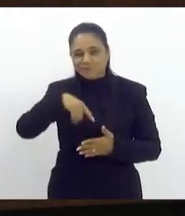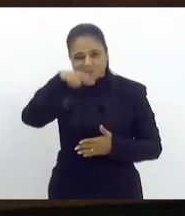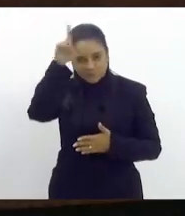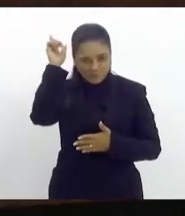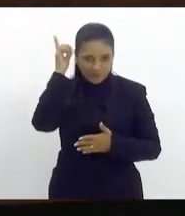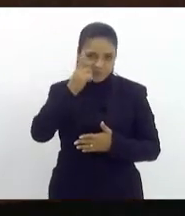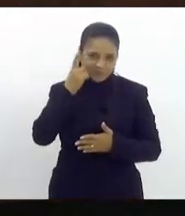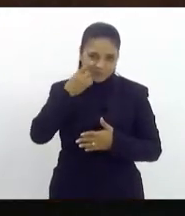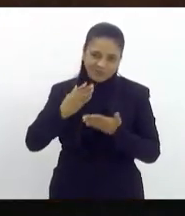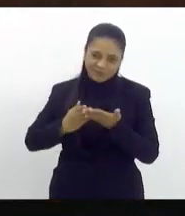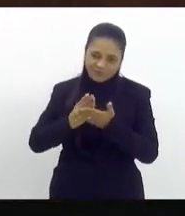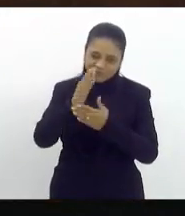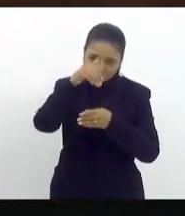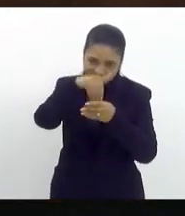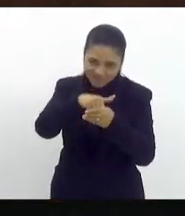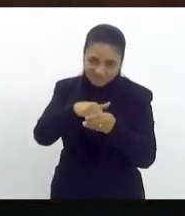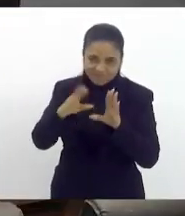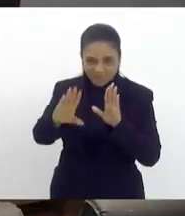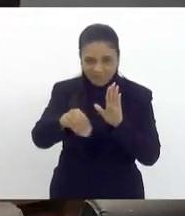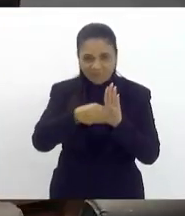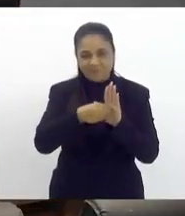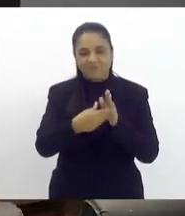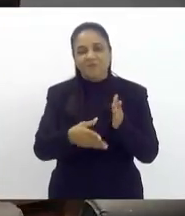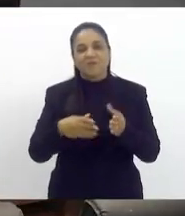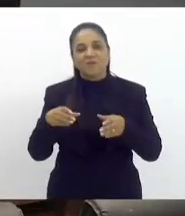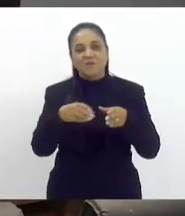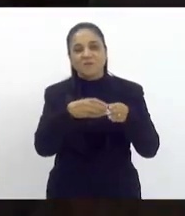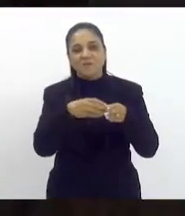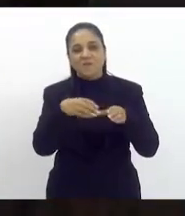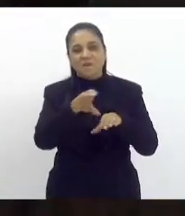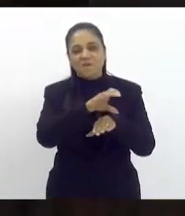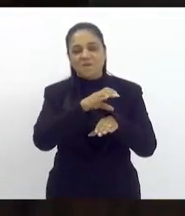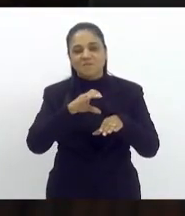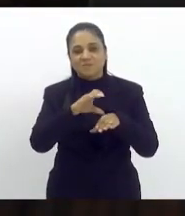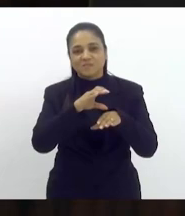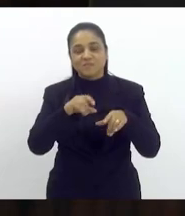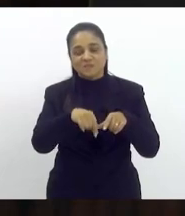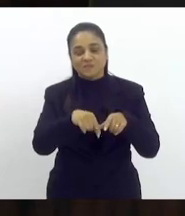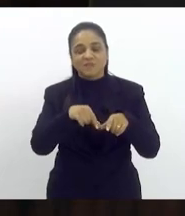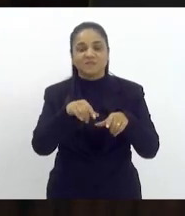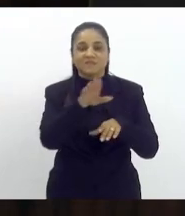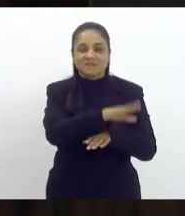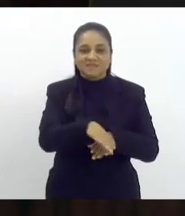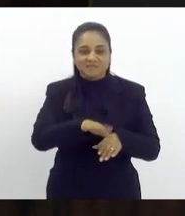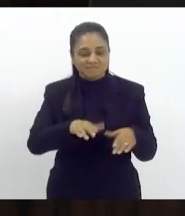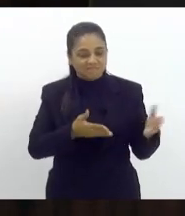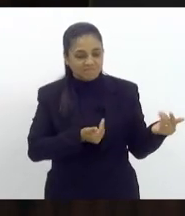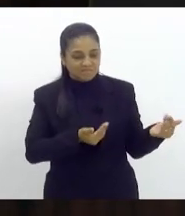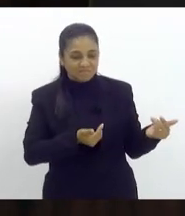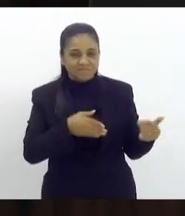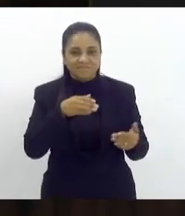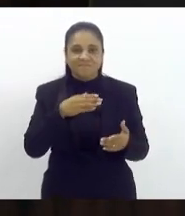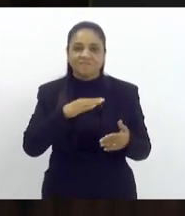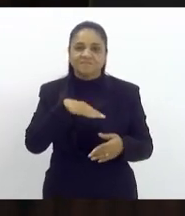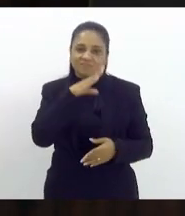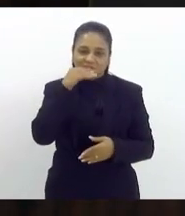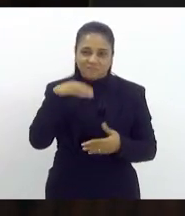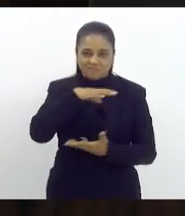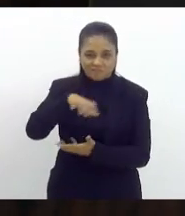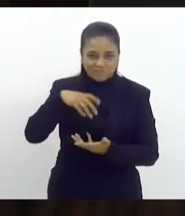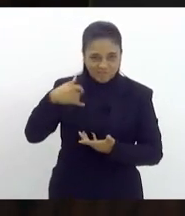parecia favorável com emendas pela comissão de assuntos da criança do Adolescente do Idoso deputado munir